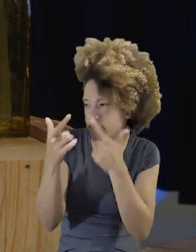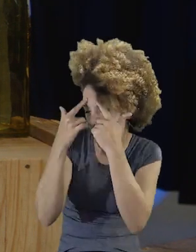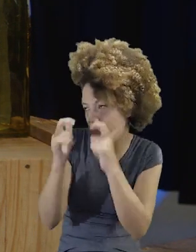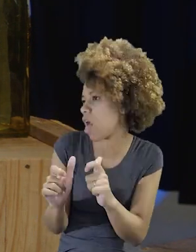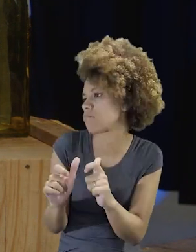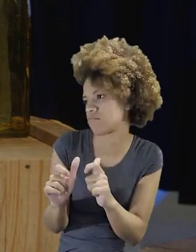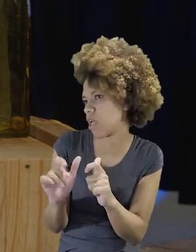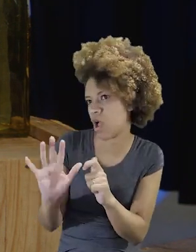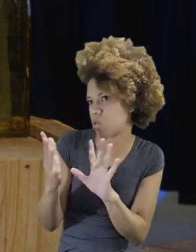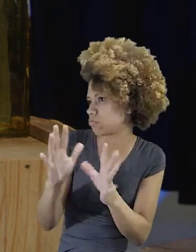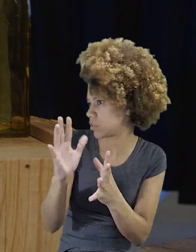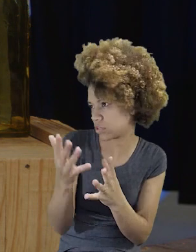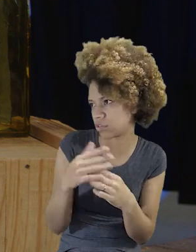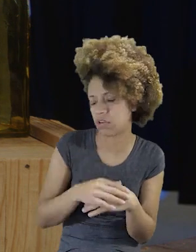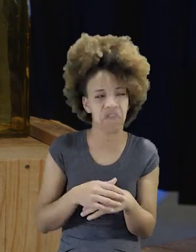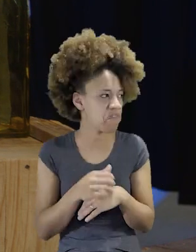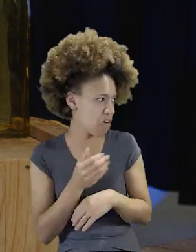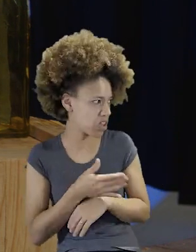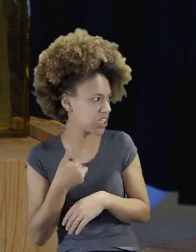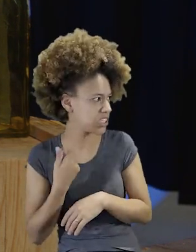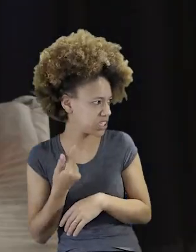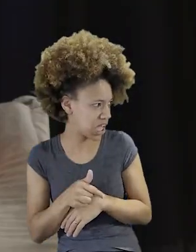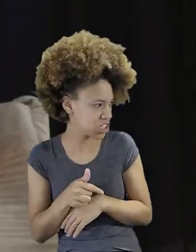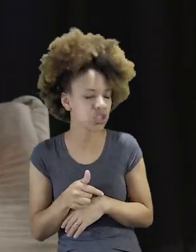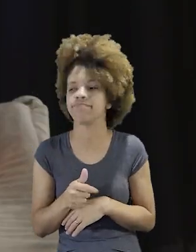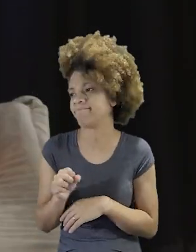toda a violência acontecendo